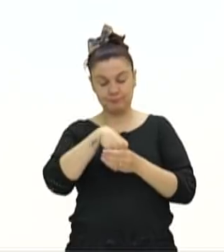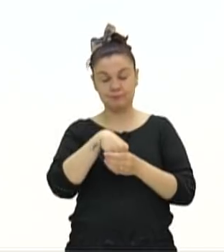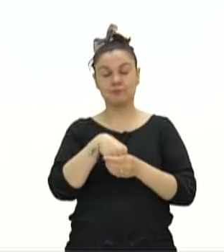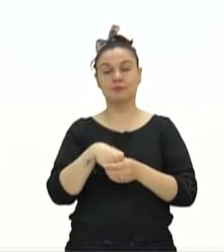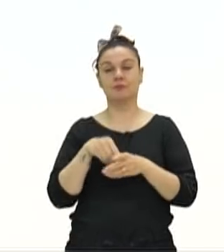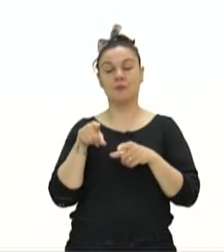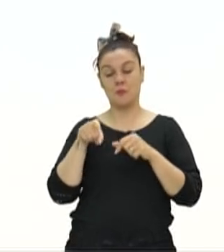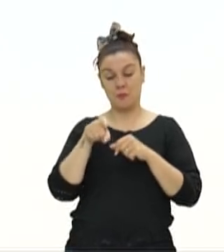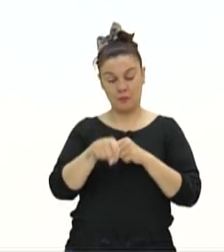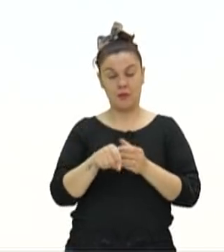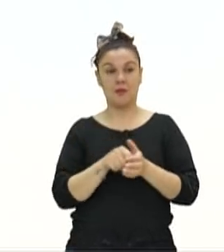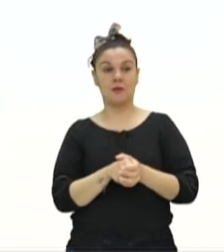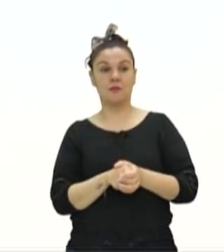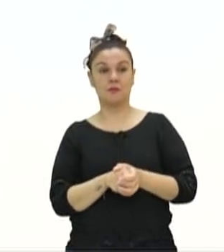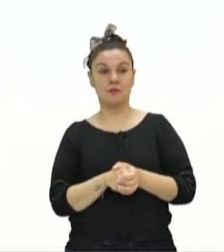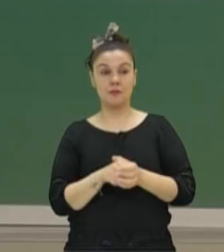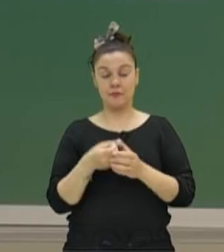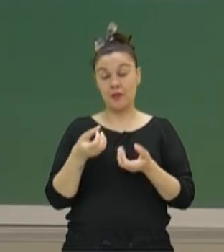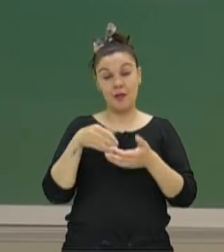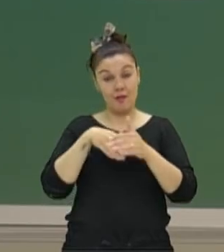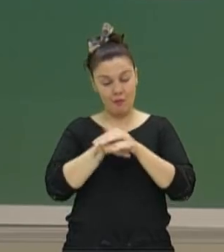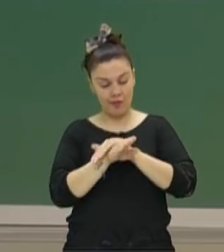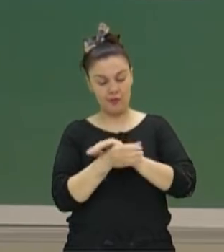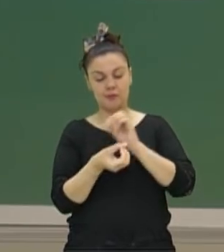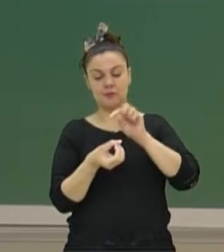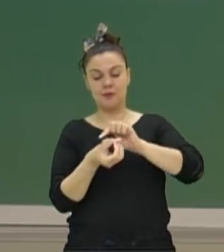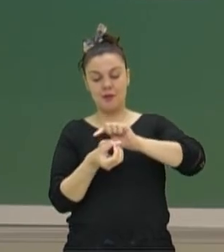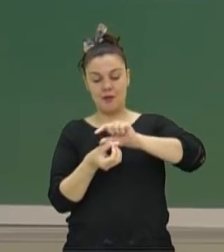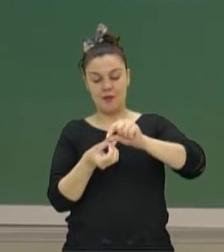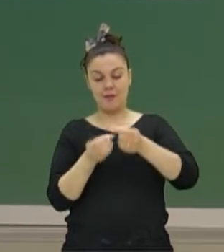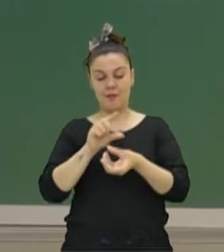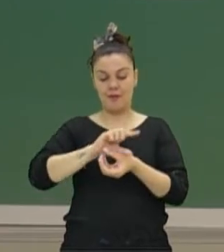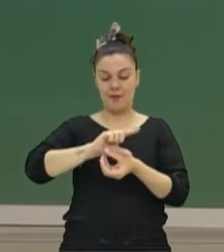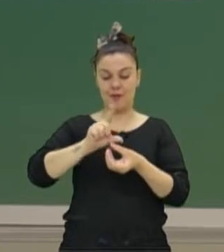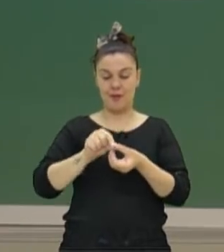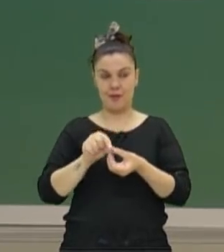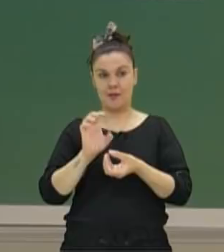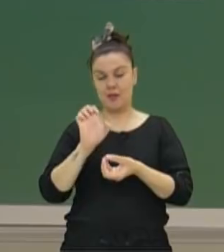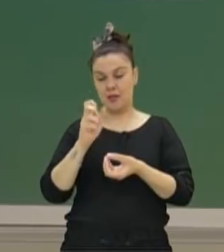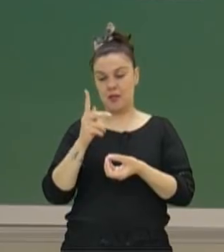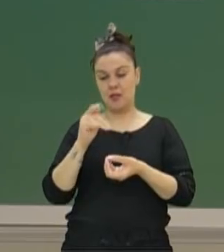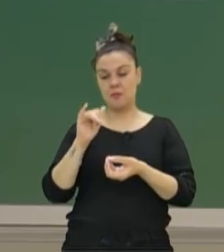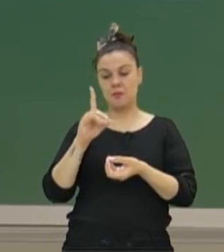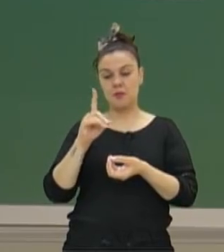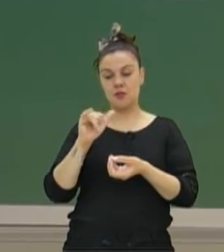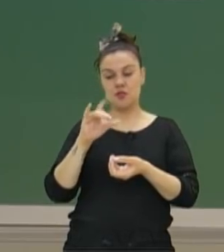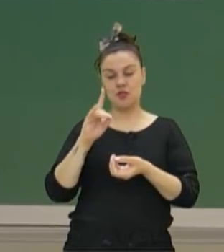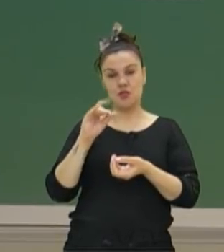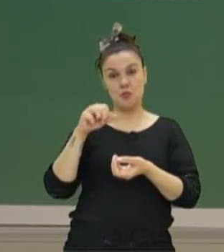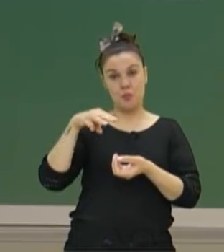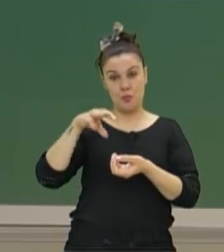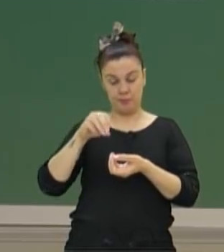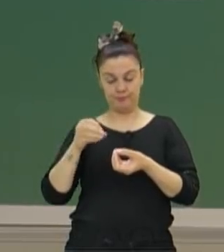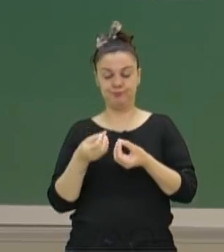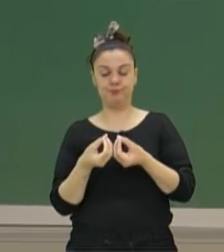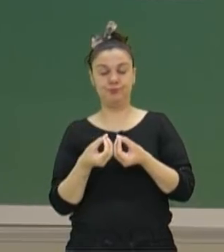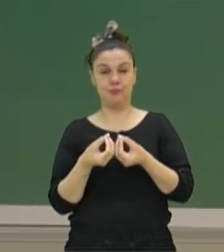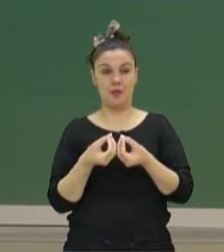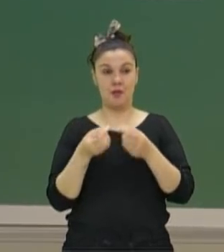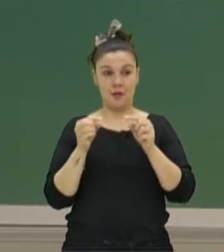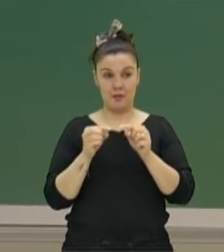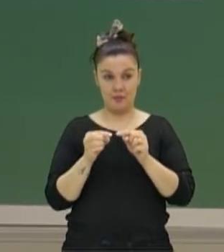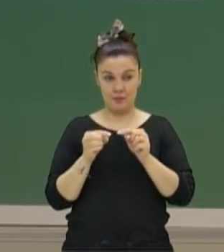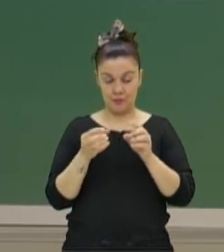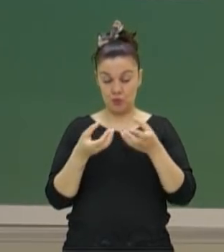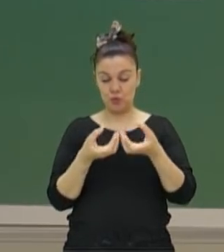espermatozoides, que por sua vez ficam armazenados nessas bolsinhas aqui, denominadas epidídimos, tá?